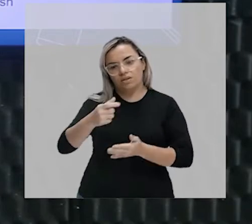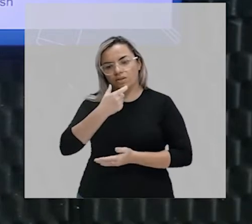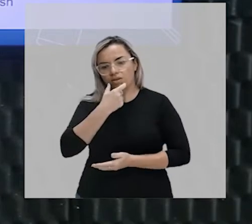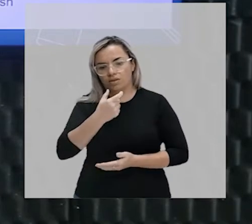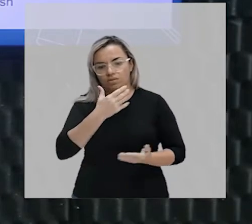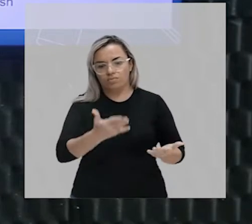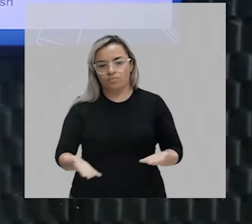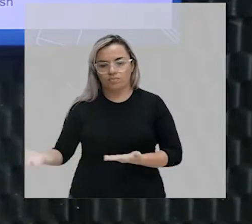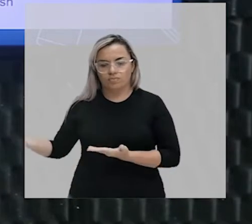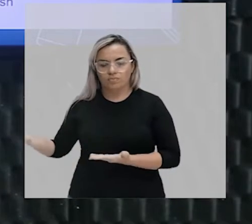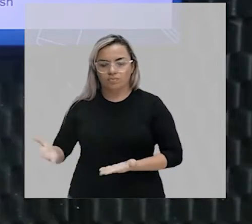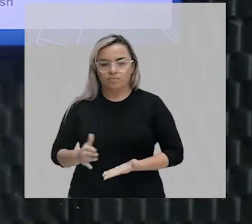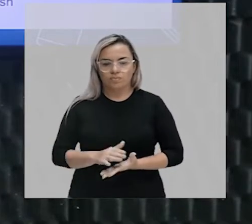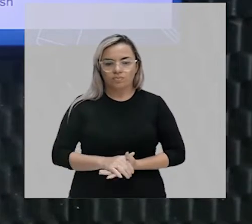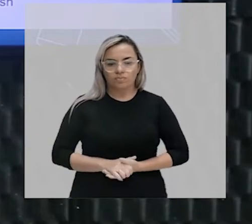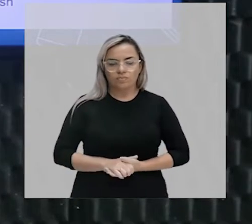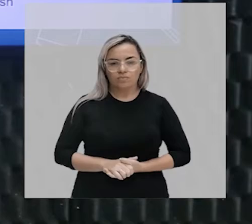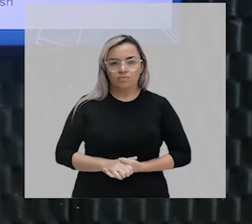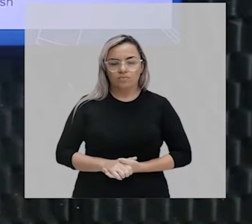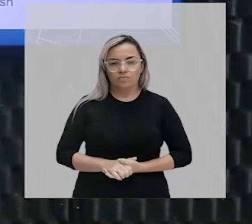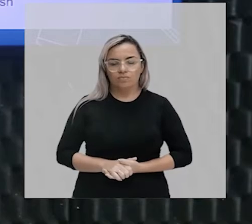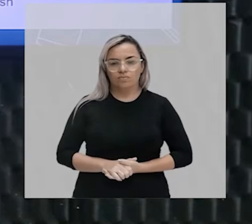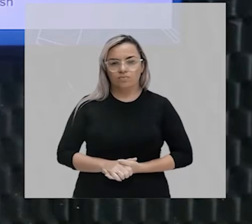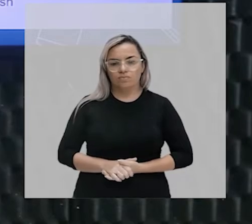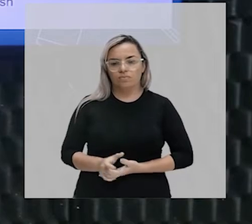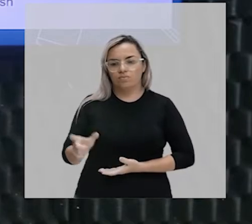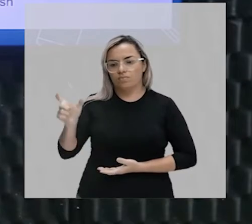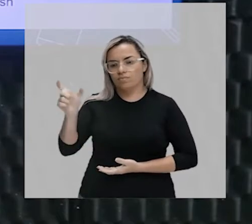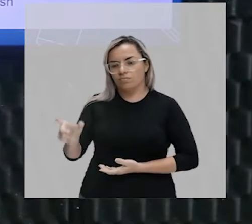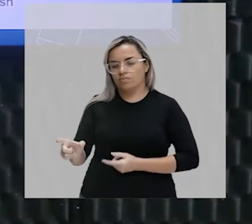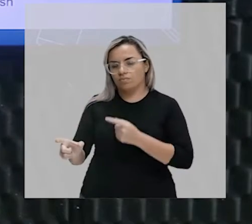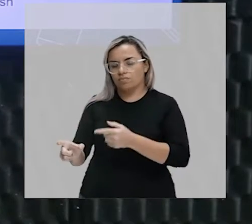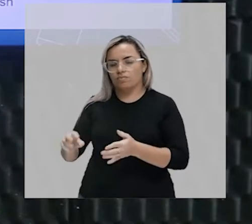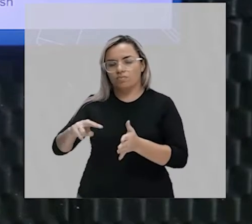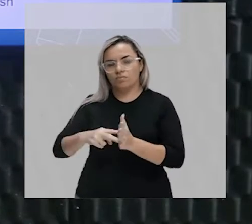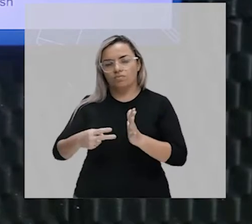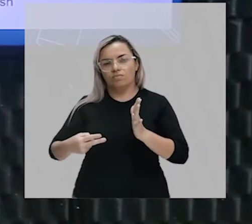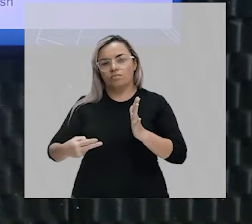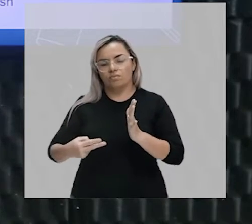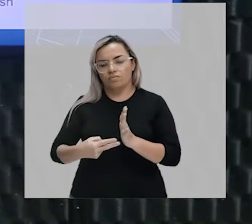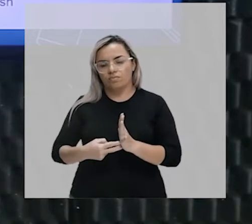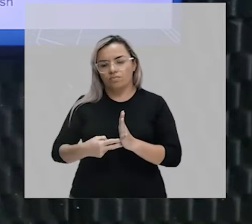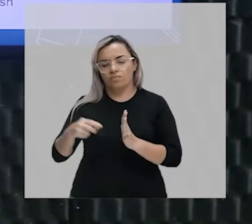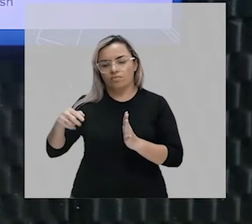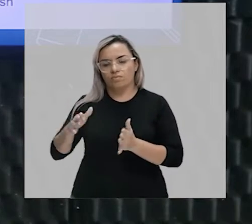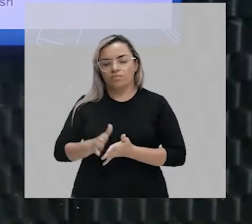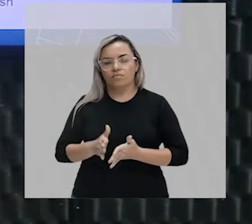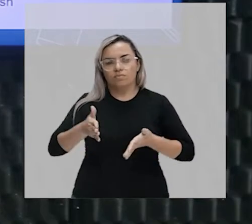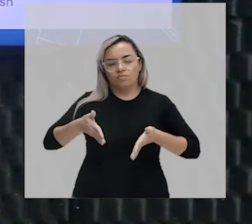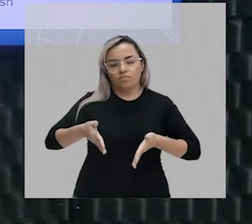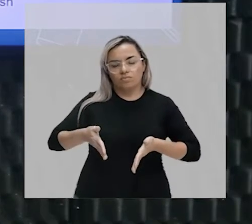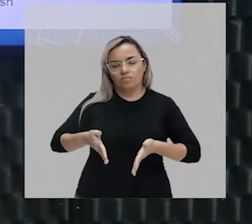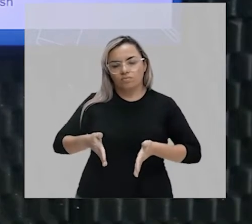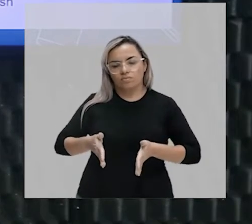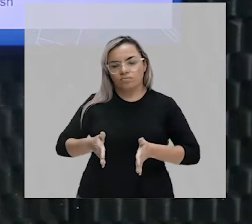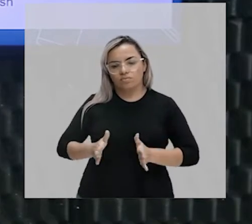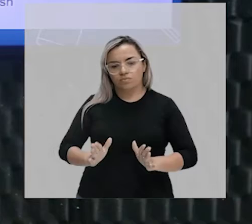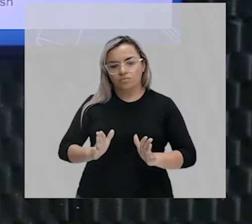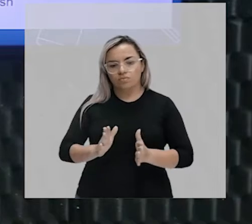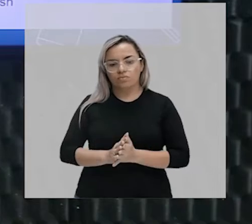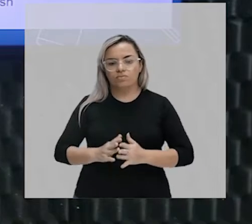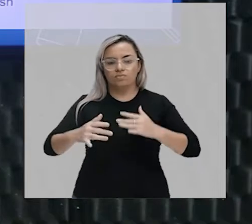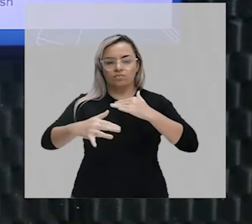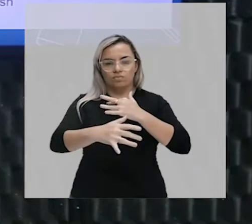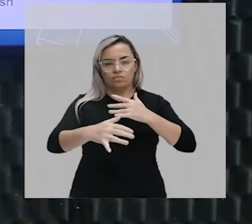definição do Povo britânico ser britânico significa né uma pessoa que nasceu e na